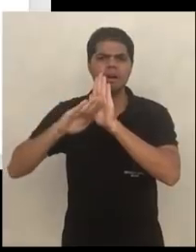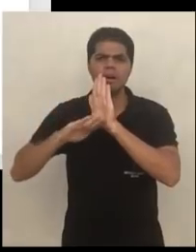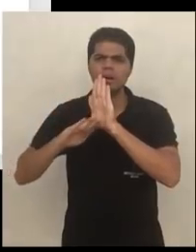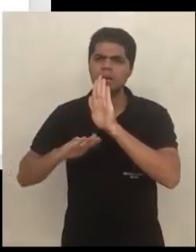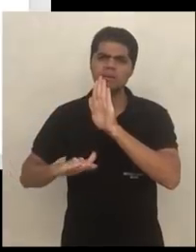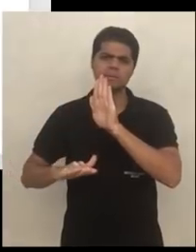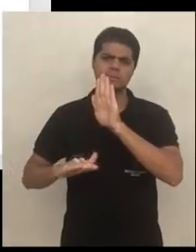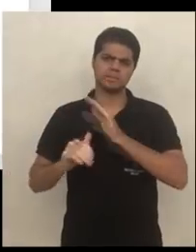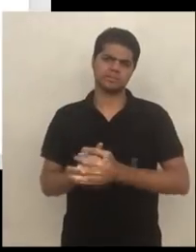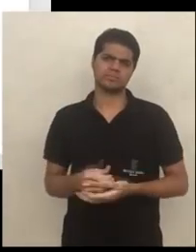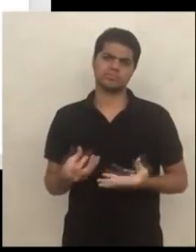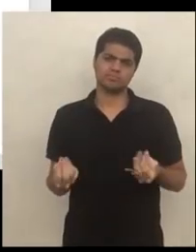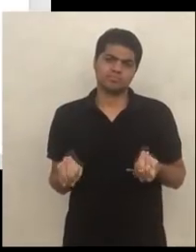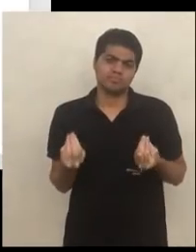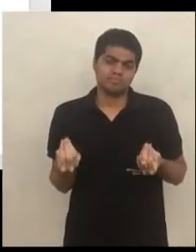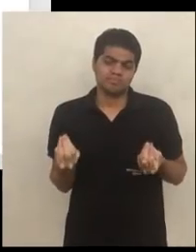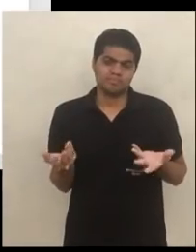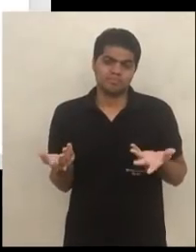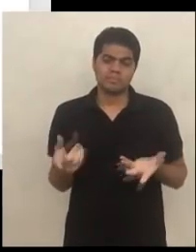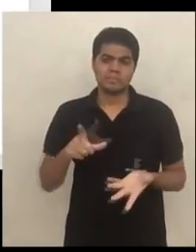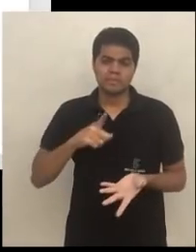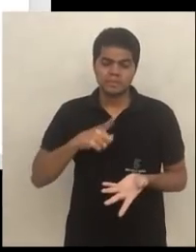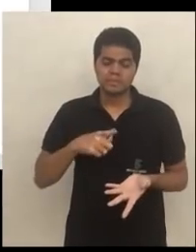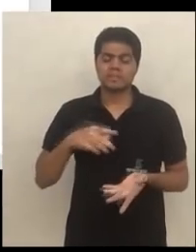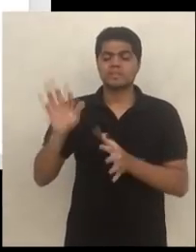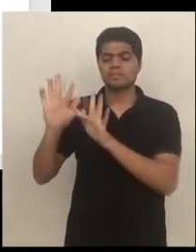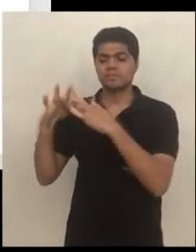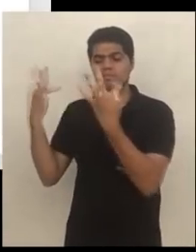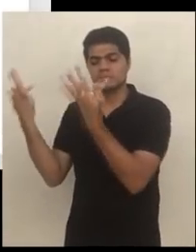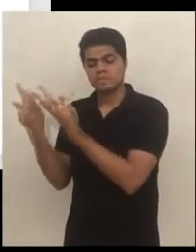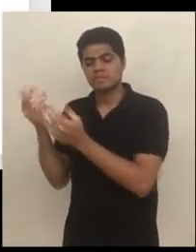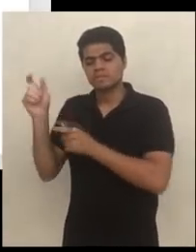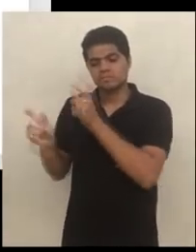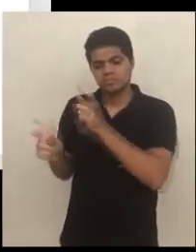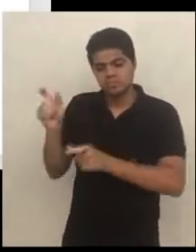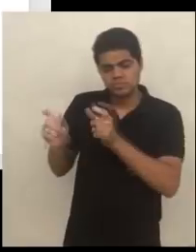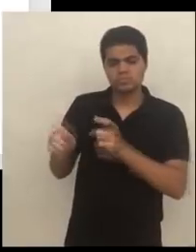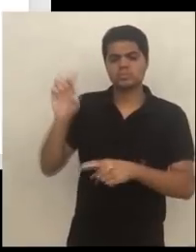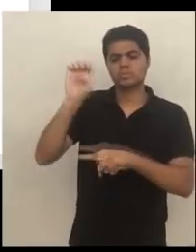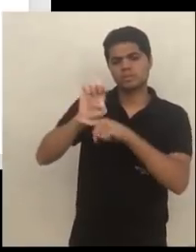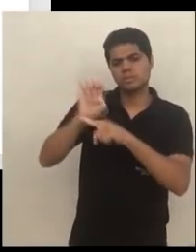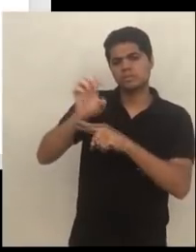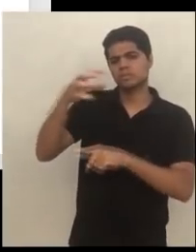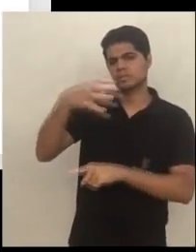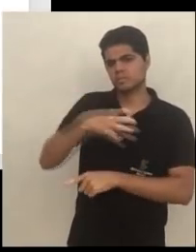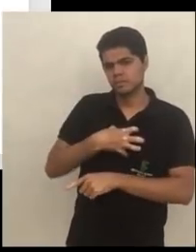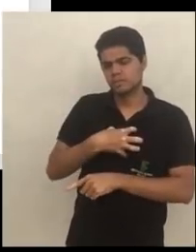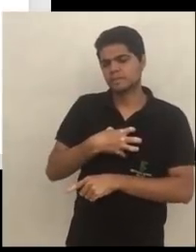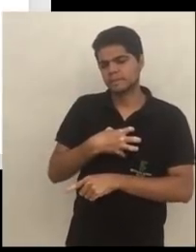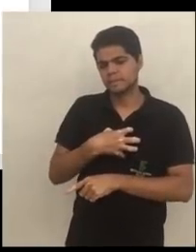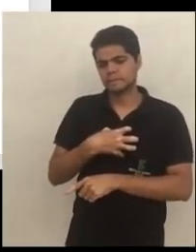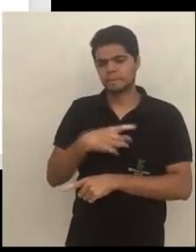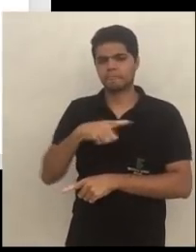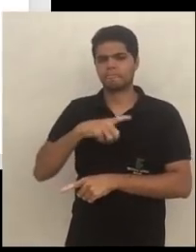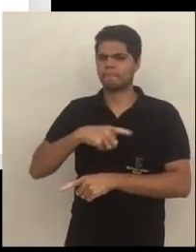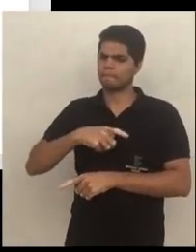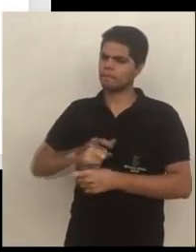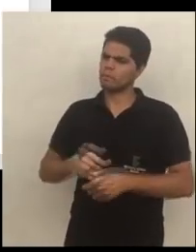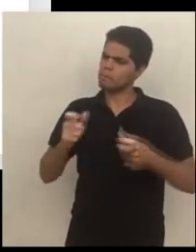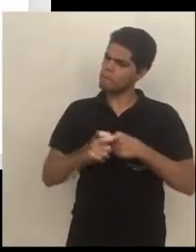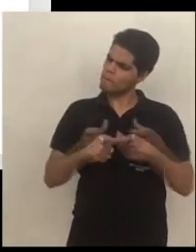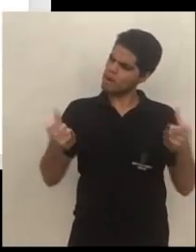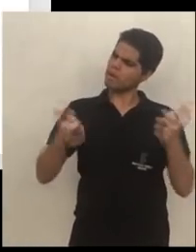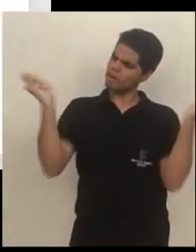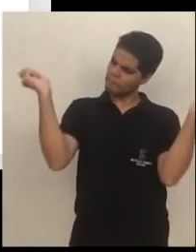do potencial de agricultores familiares que nós temos no estado da Bahia e que tem o potencial de se